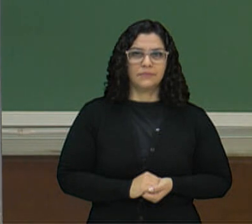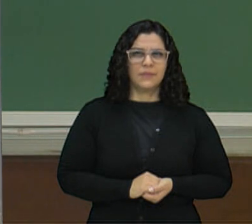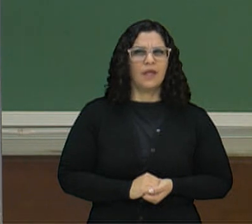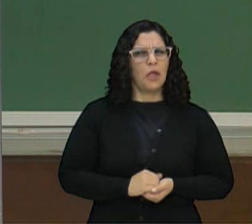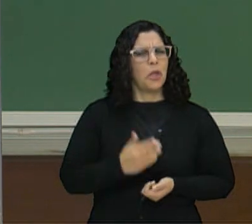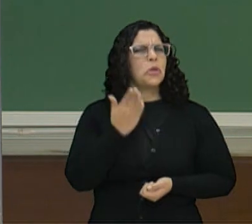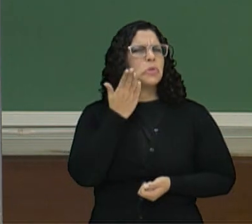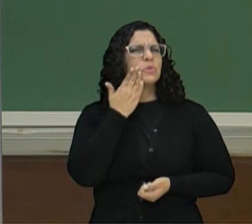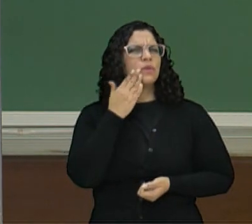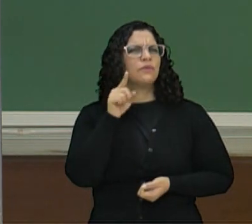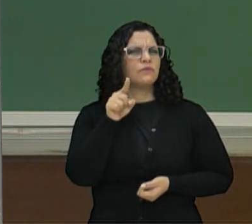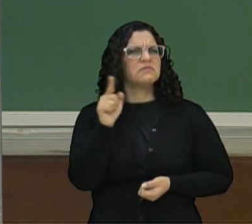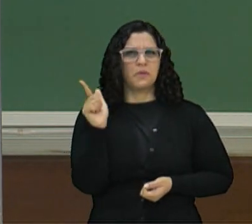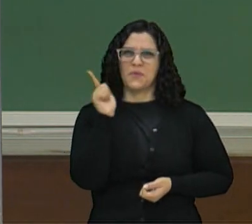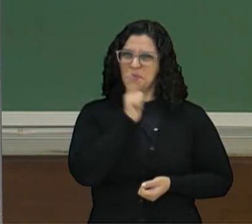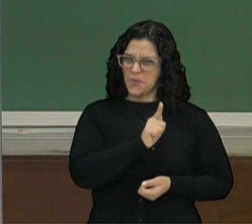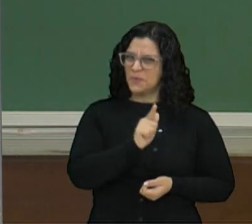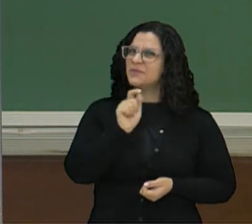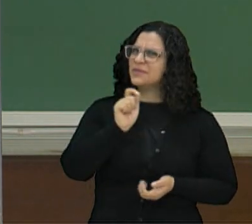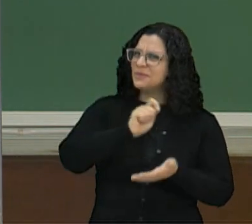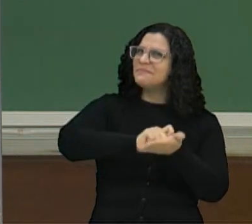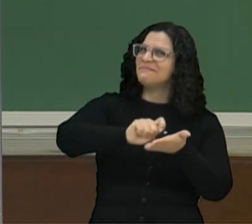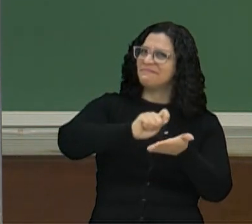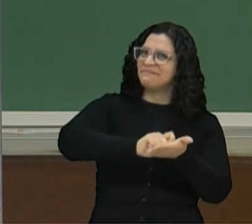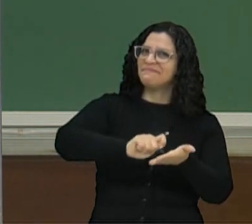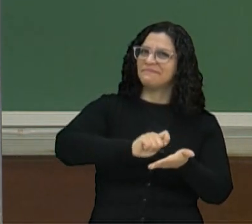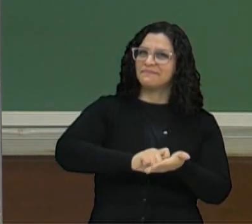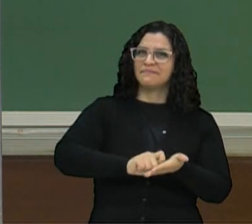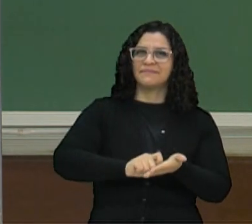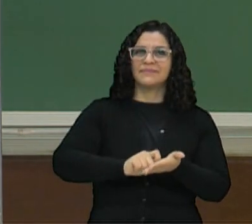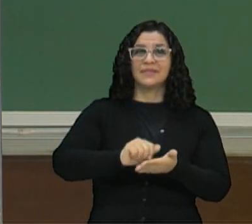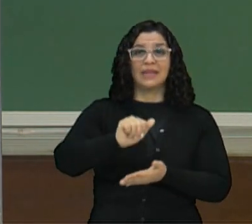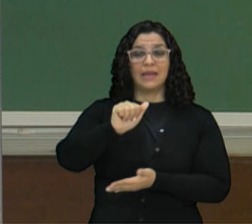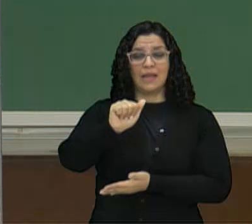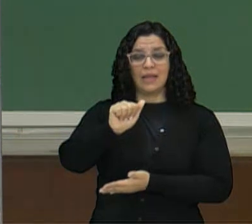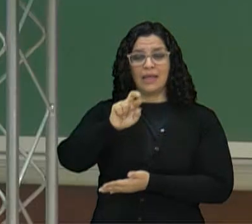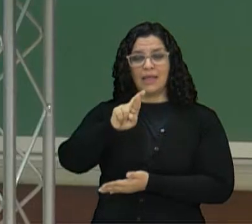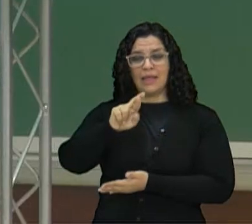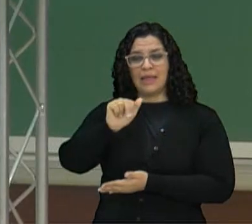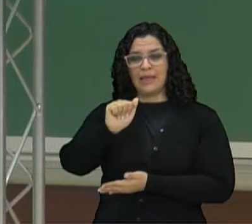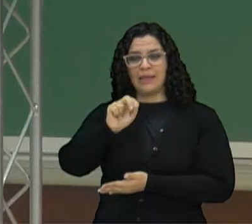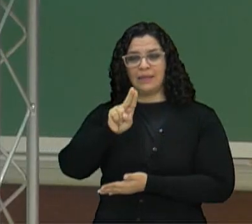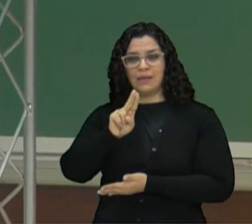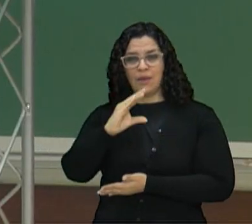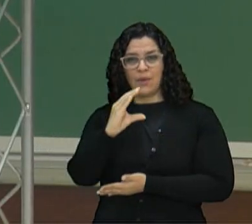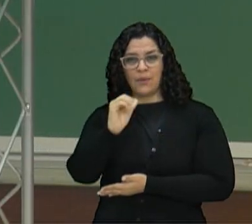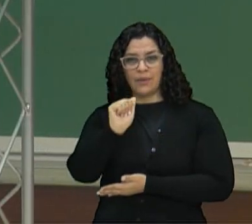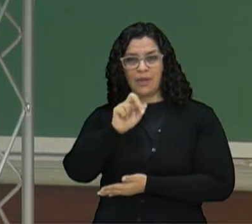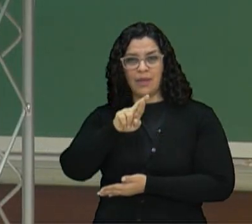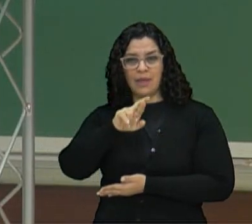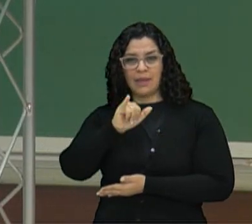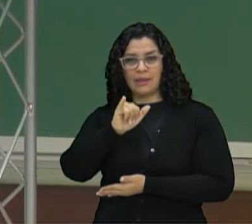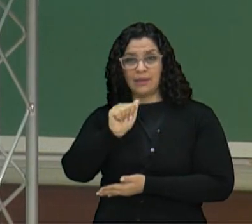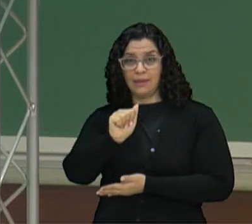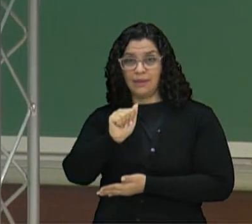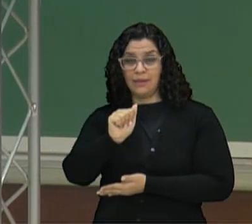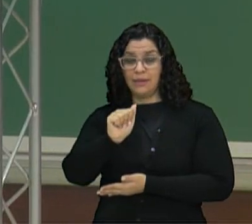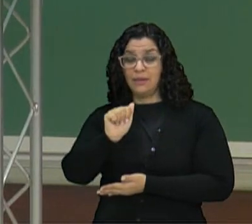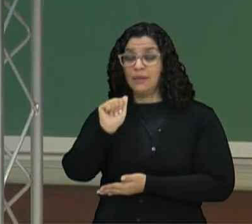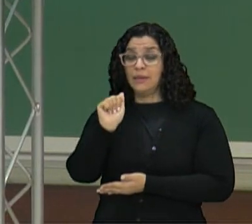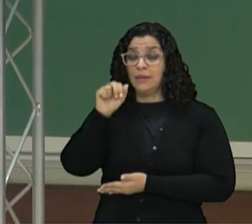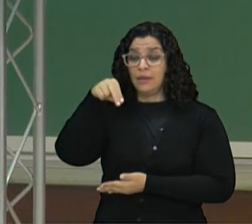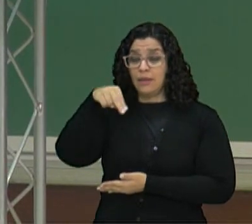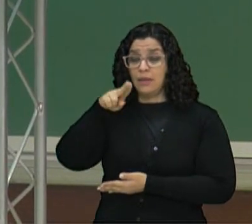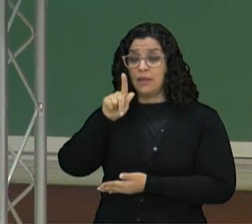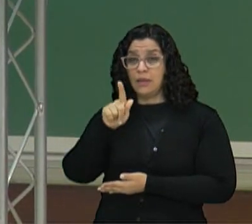Tenho certeza que vocês conseguiram escrever. Araucária angustifolia. O gênero é